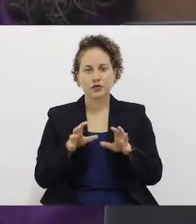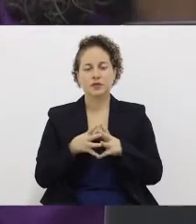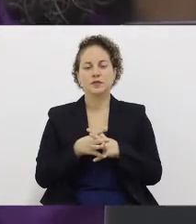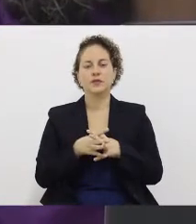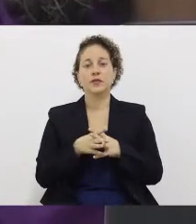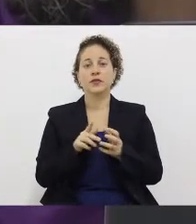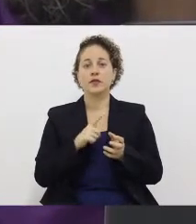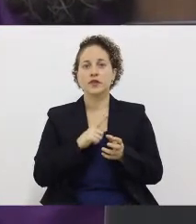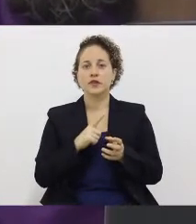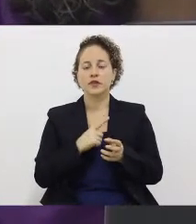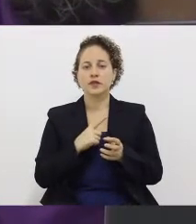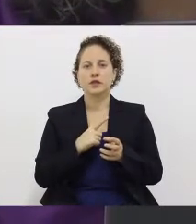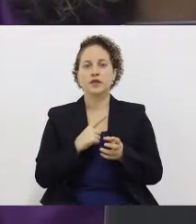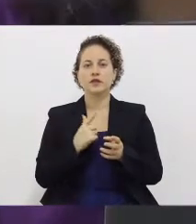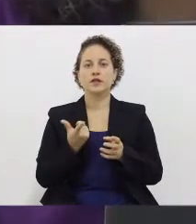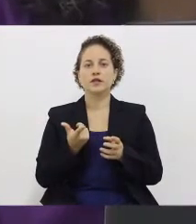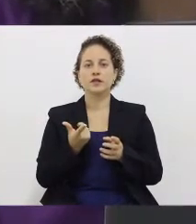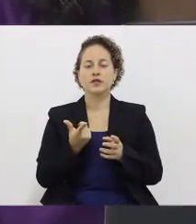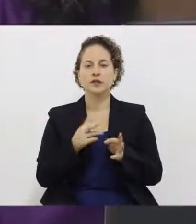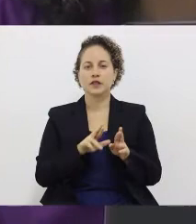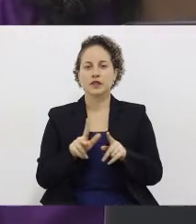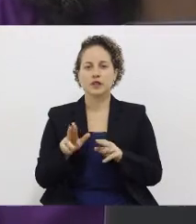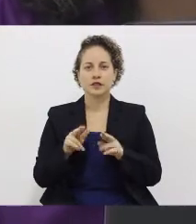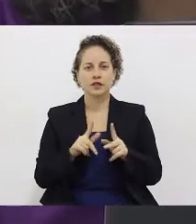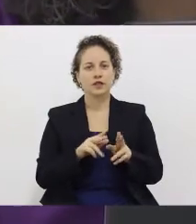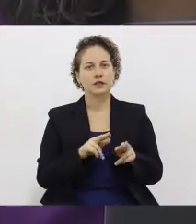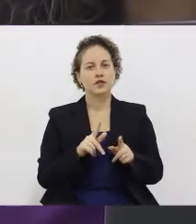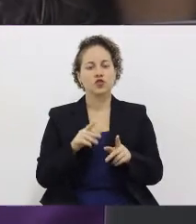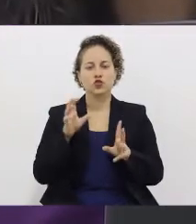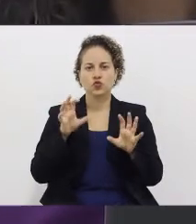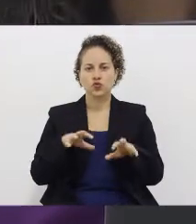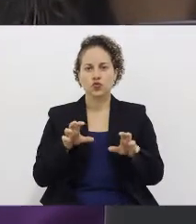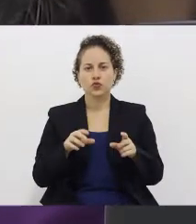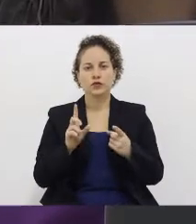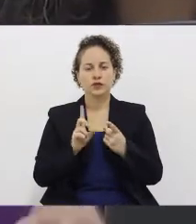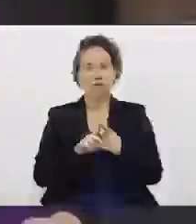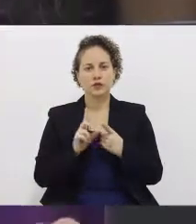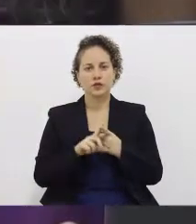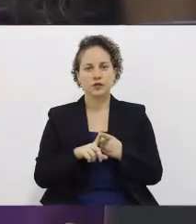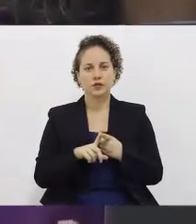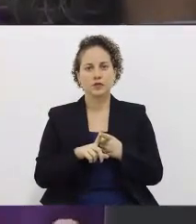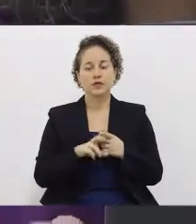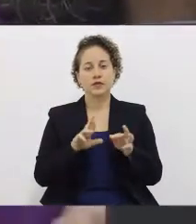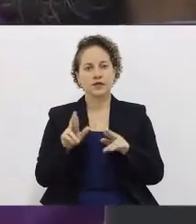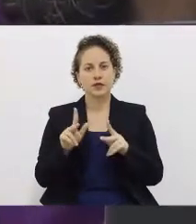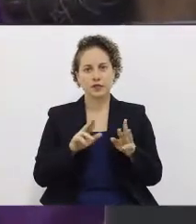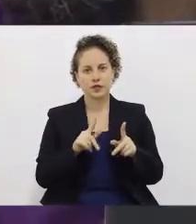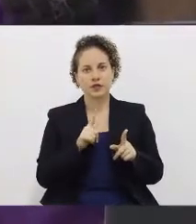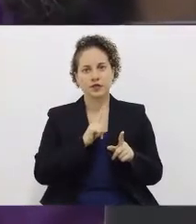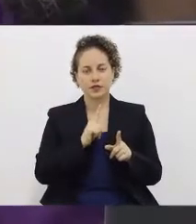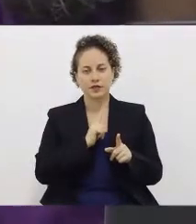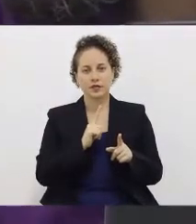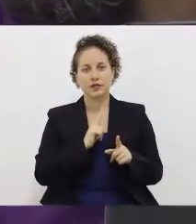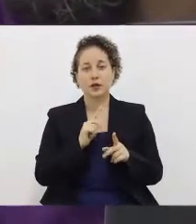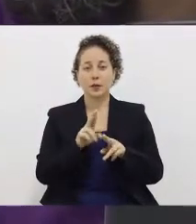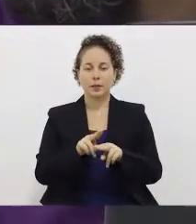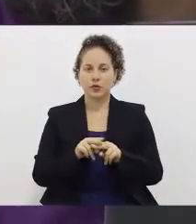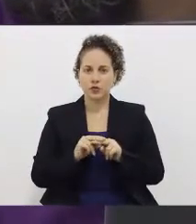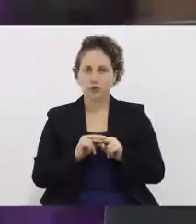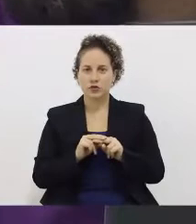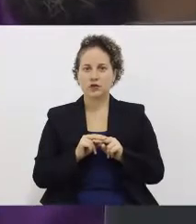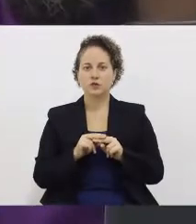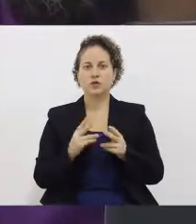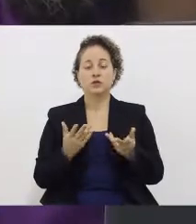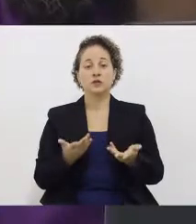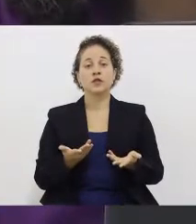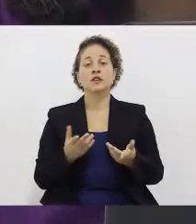essa necessidade de acomodar taxas diferentes. Chove-se uma quantidade e o consumo é uma quantidade diferente. Por isso, vem